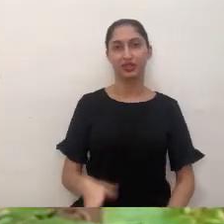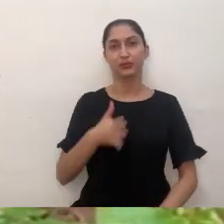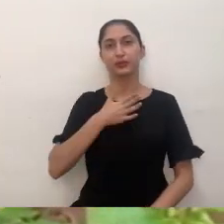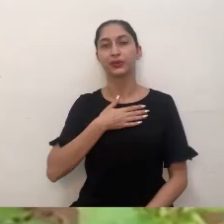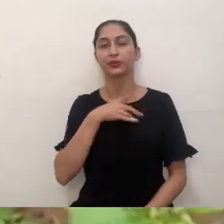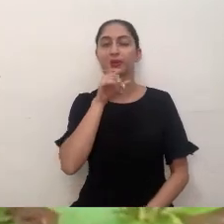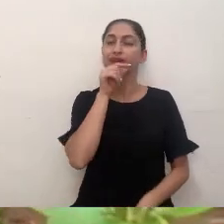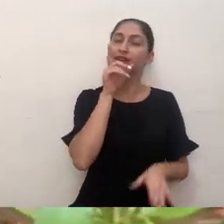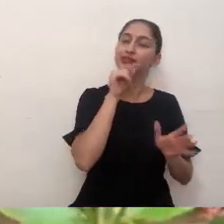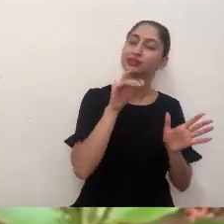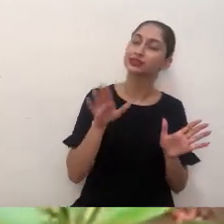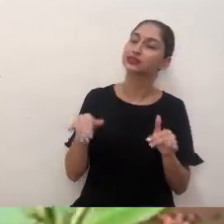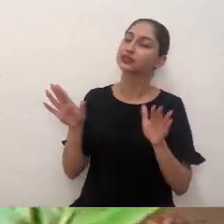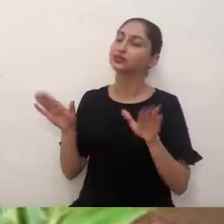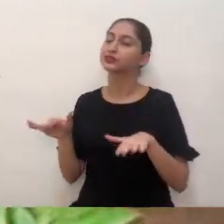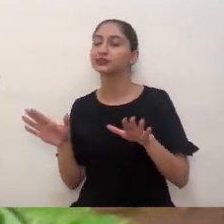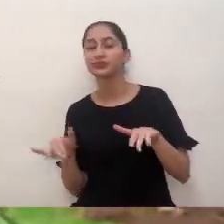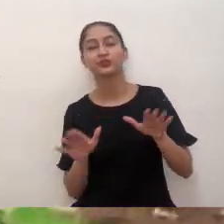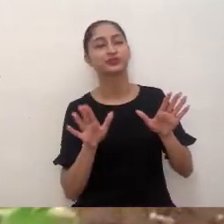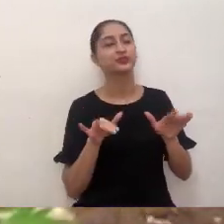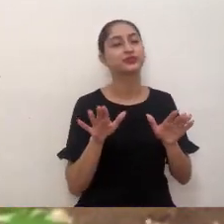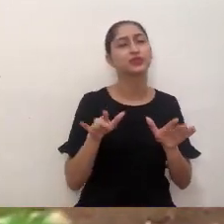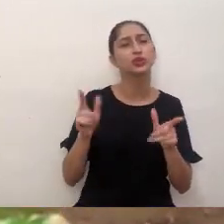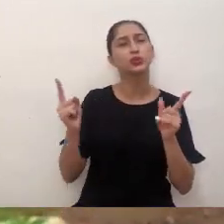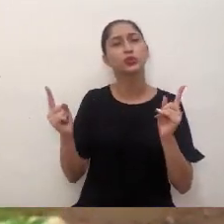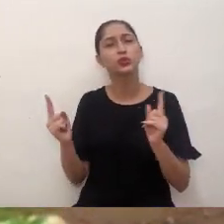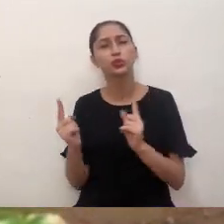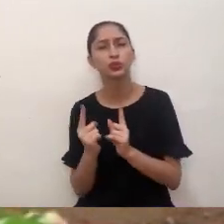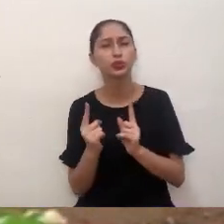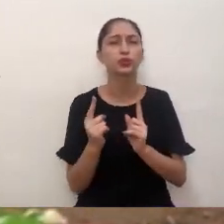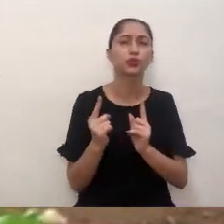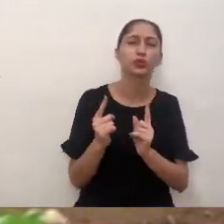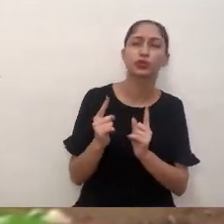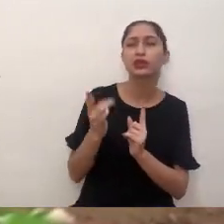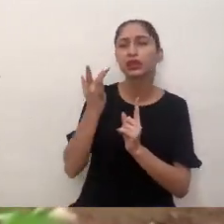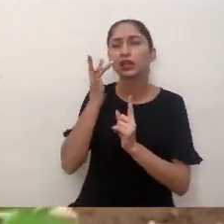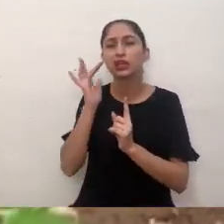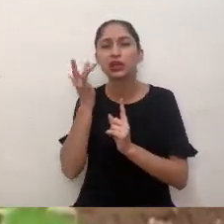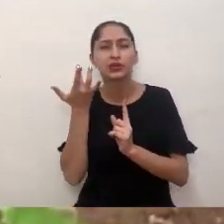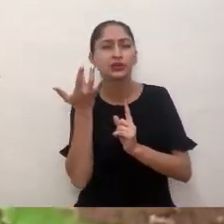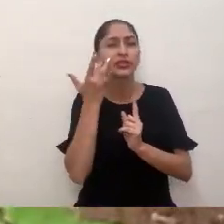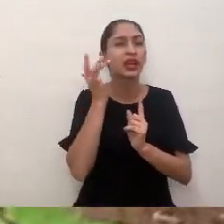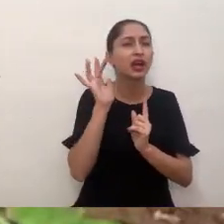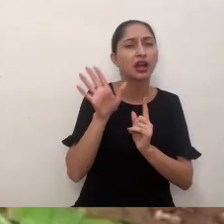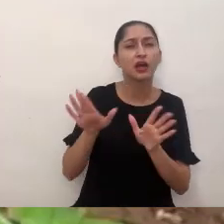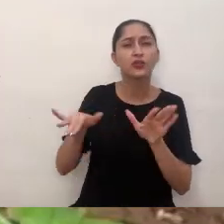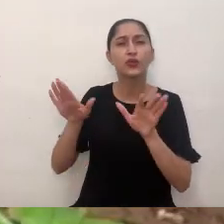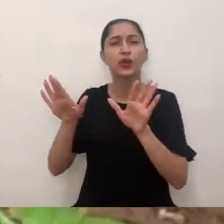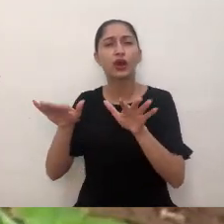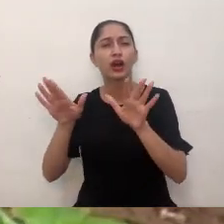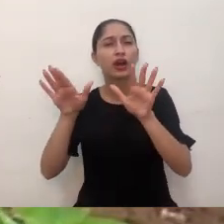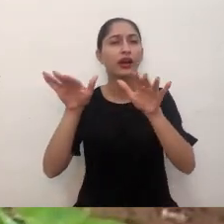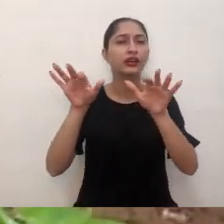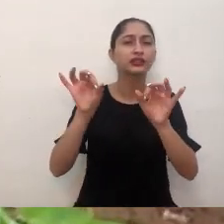tá? Meu canário é pequeno e não sabia